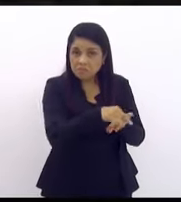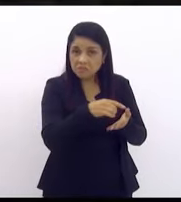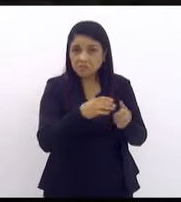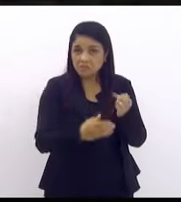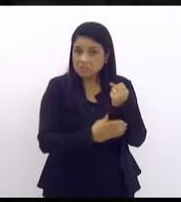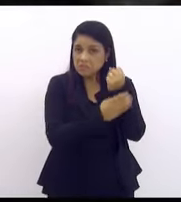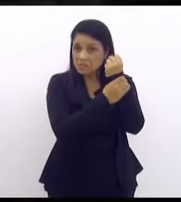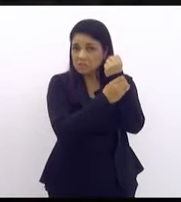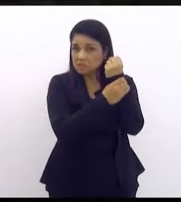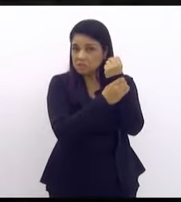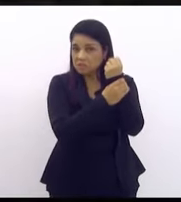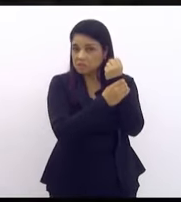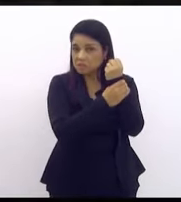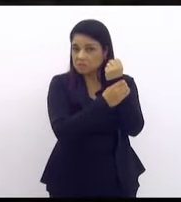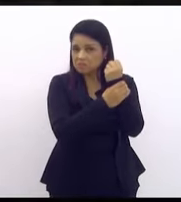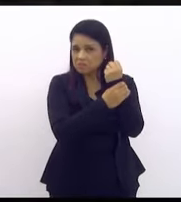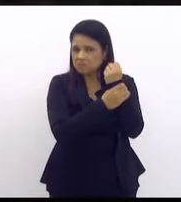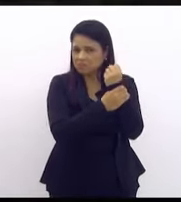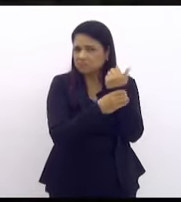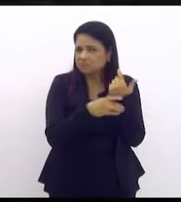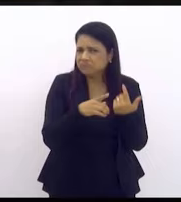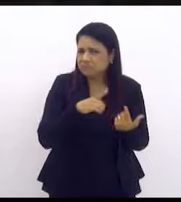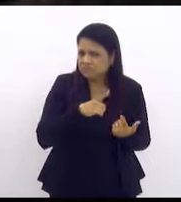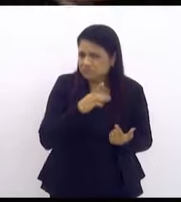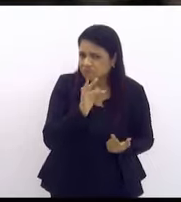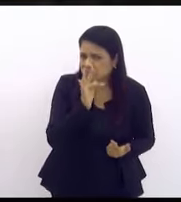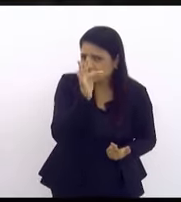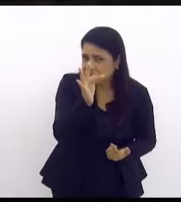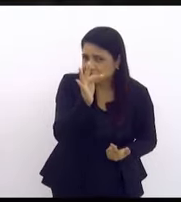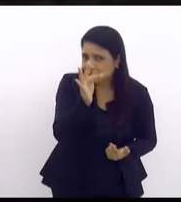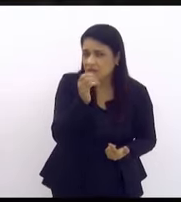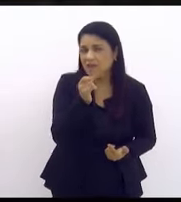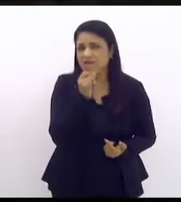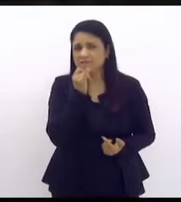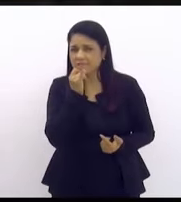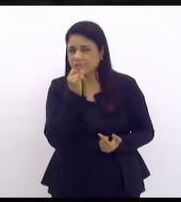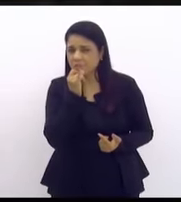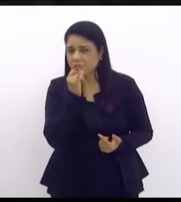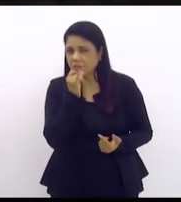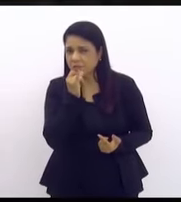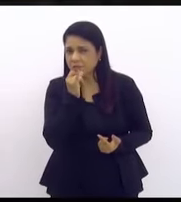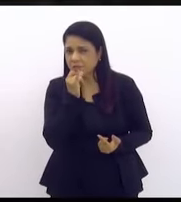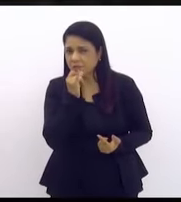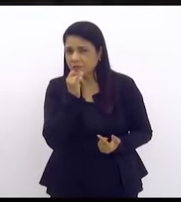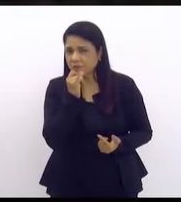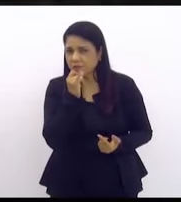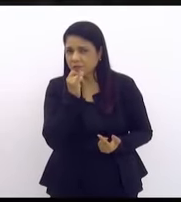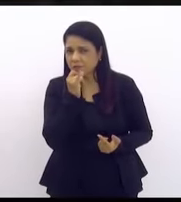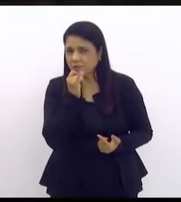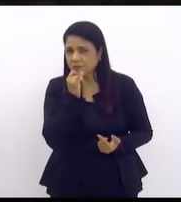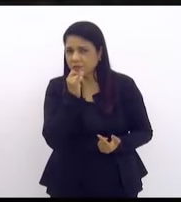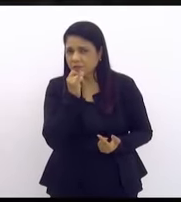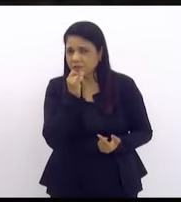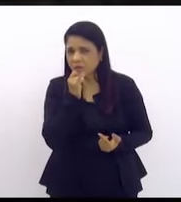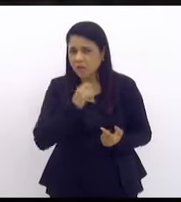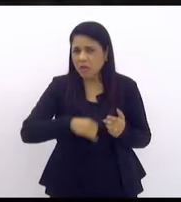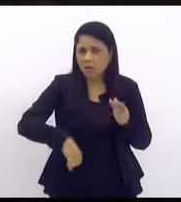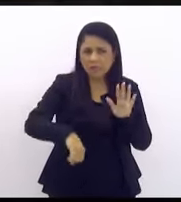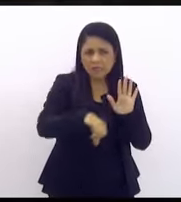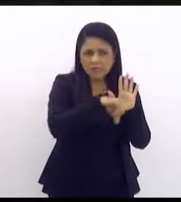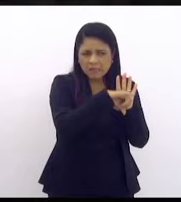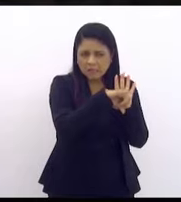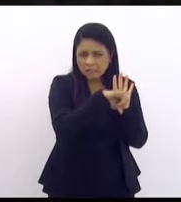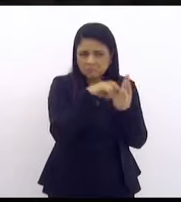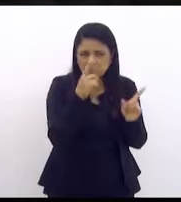dizer que a gente terá, por exemplo, um maior número de crimes